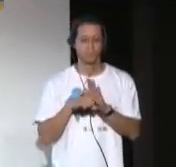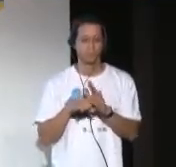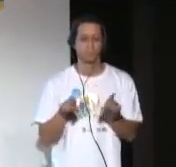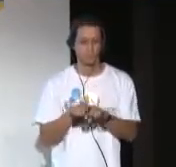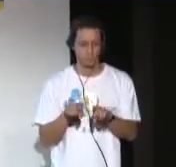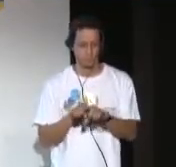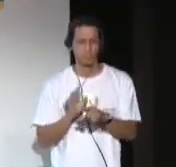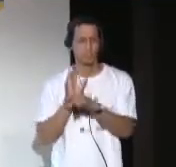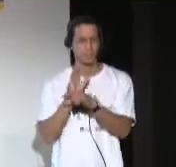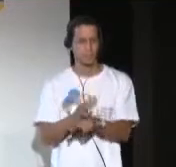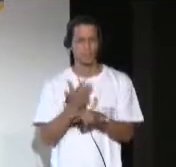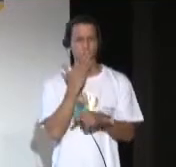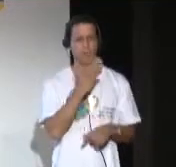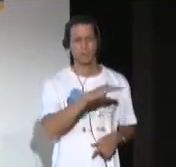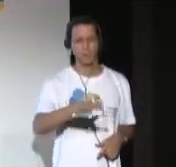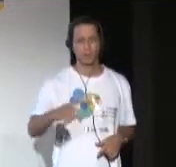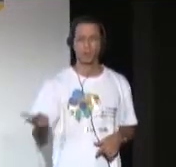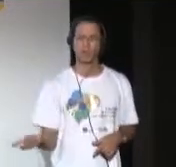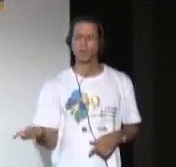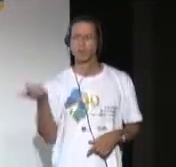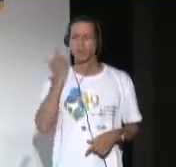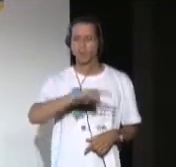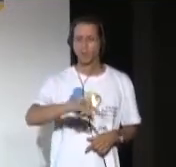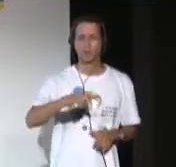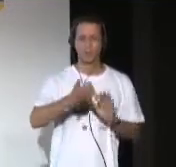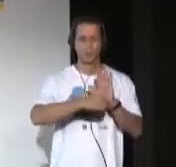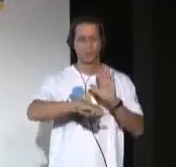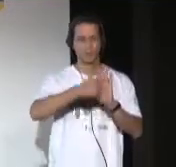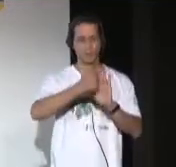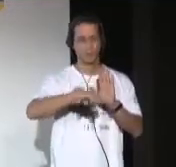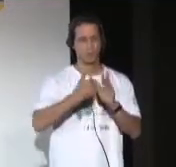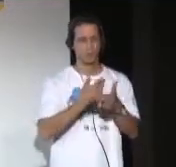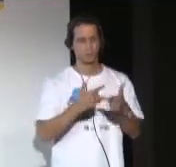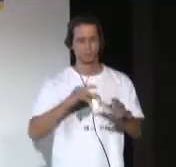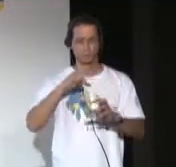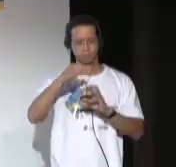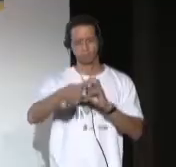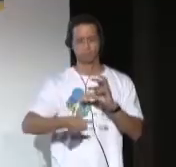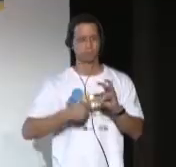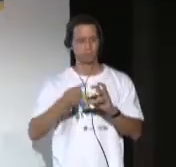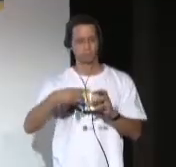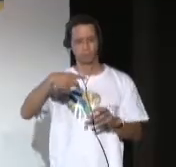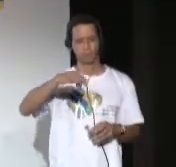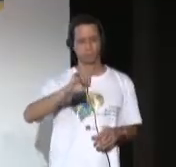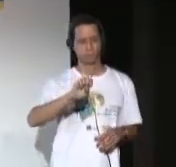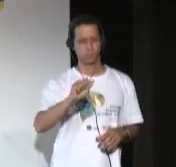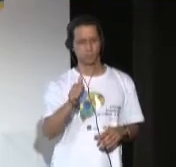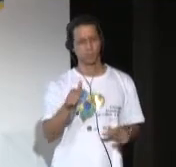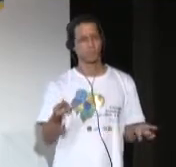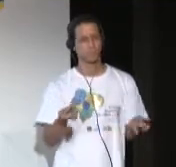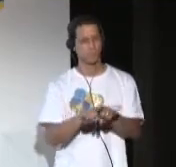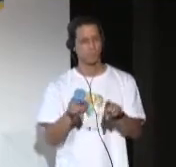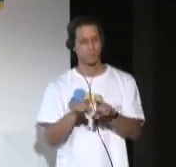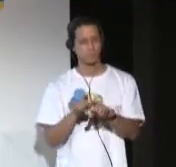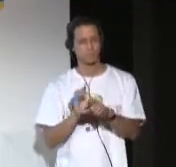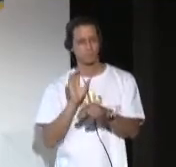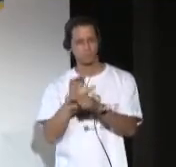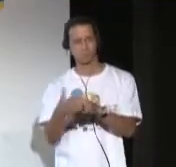Por conta das ligações coloniais, nós descobrimos que Cambridge ainda pode ter um valor para nós.